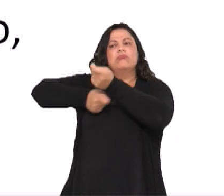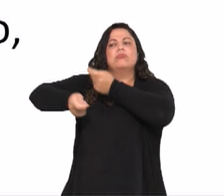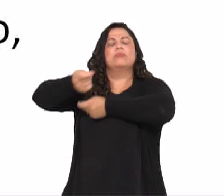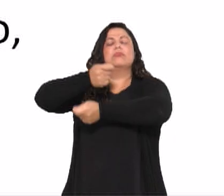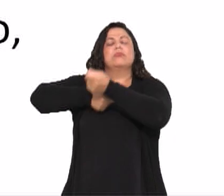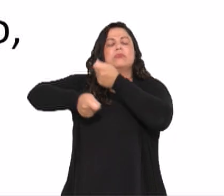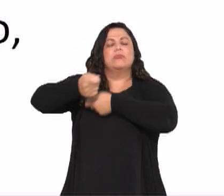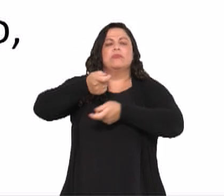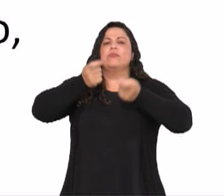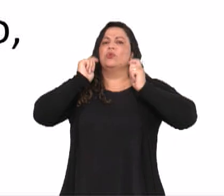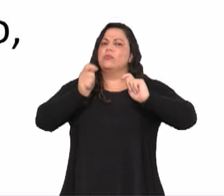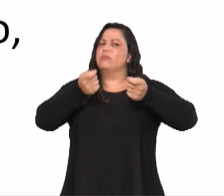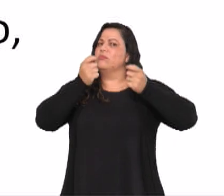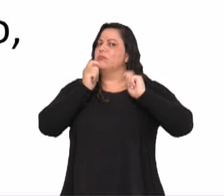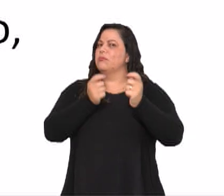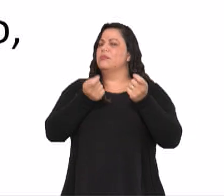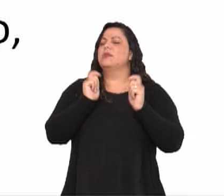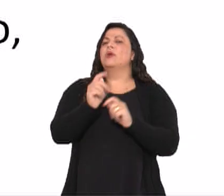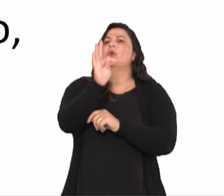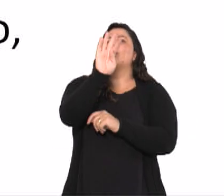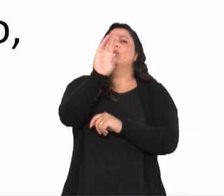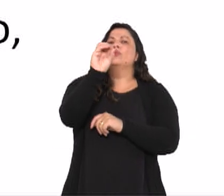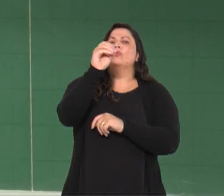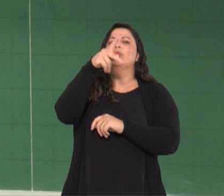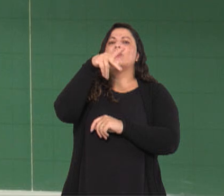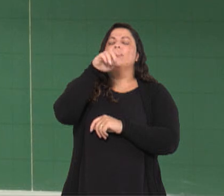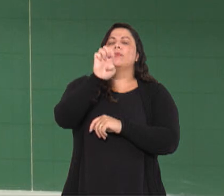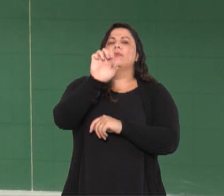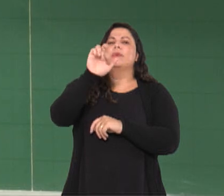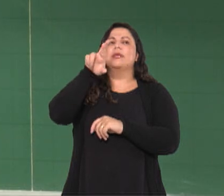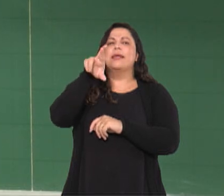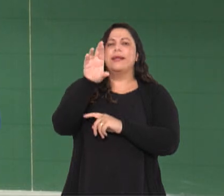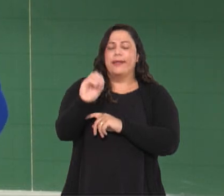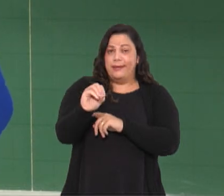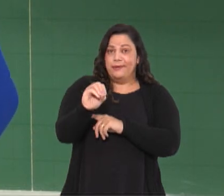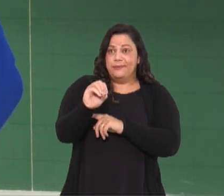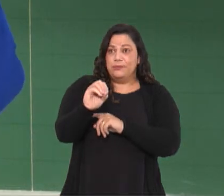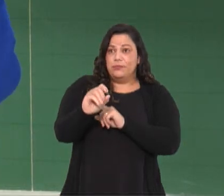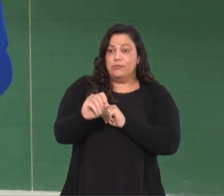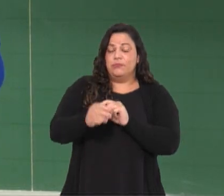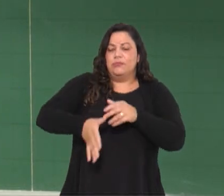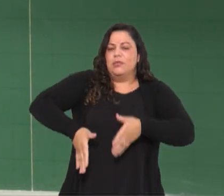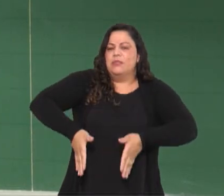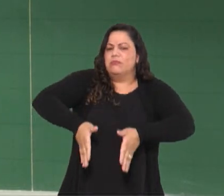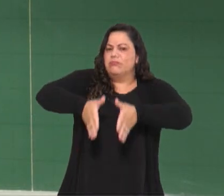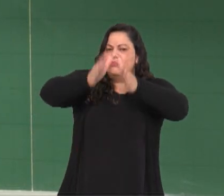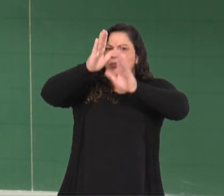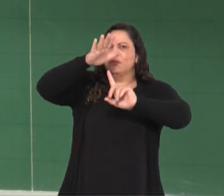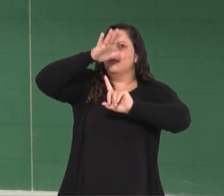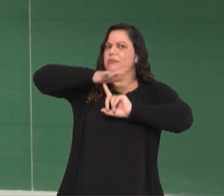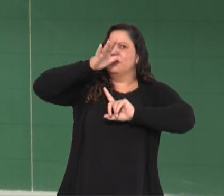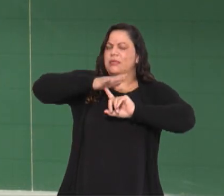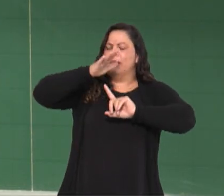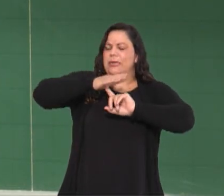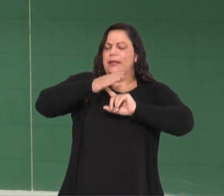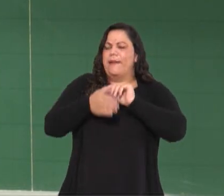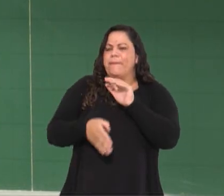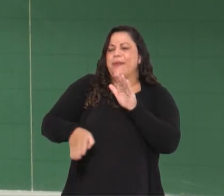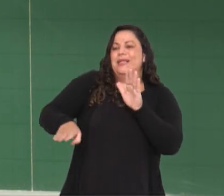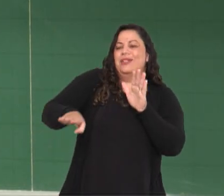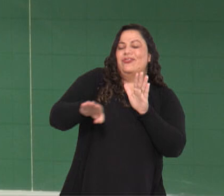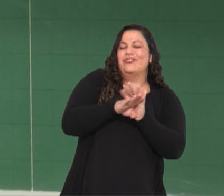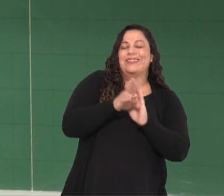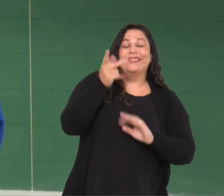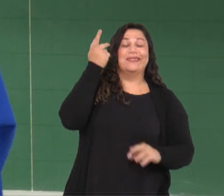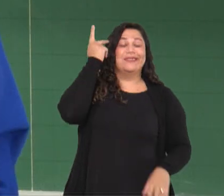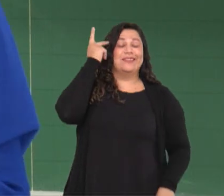para o Paraná. Por quê? Porque os tropeiros passavam pelo Paraná para chegar à feira de Sorocaba em São